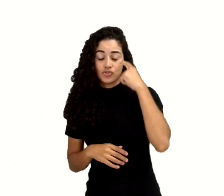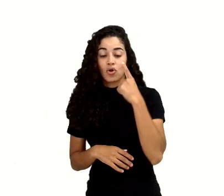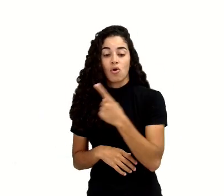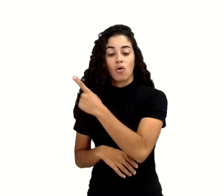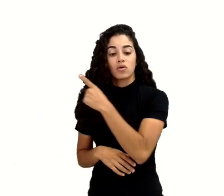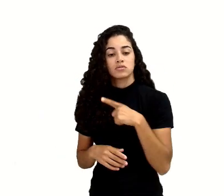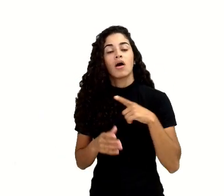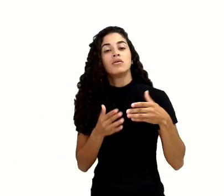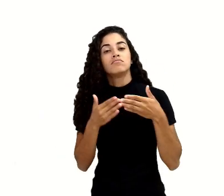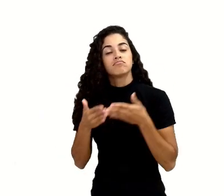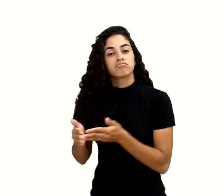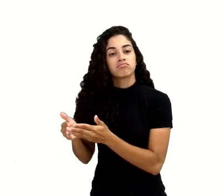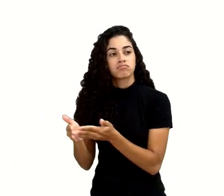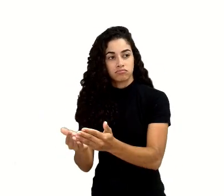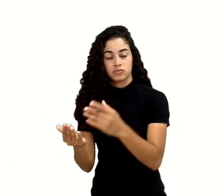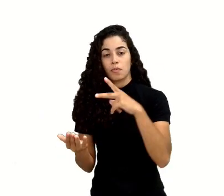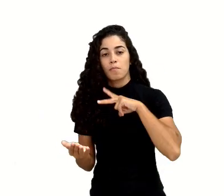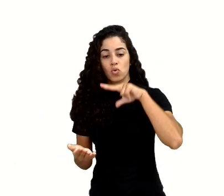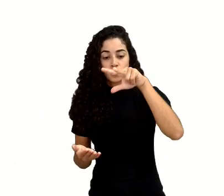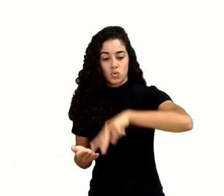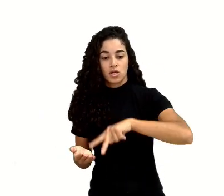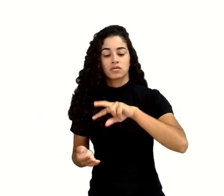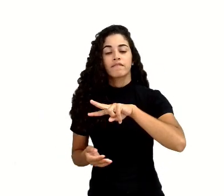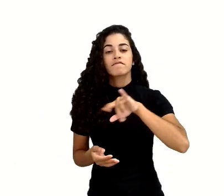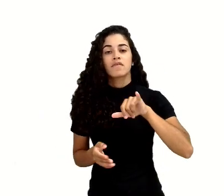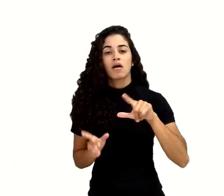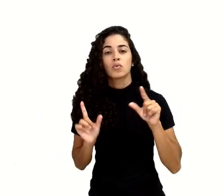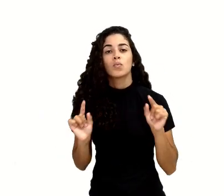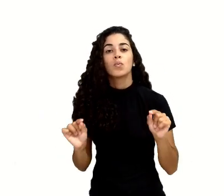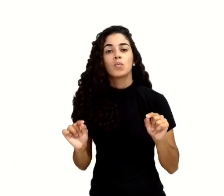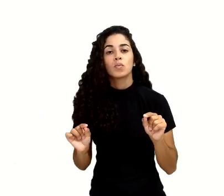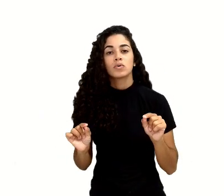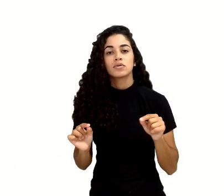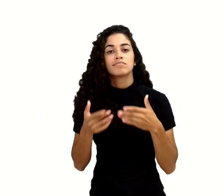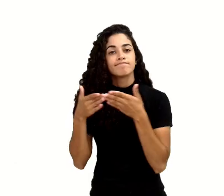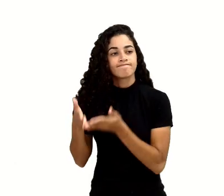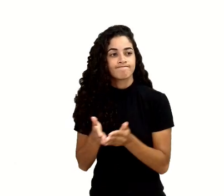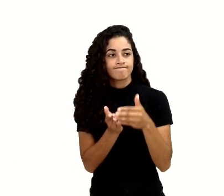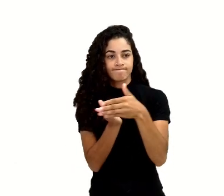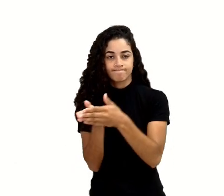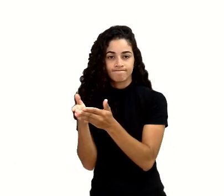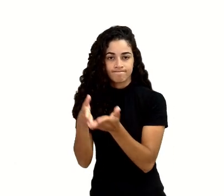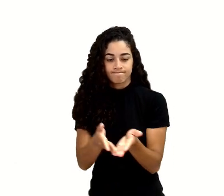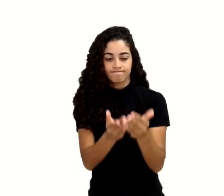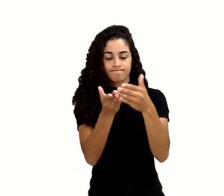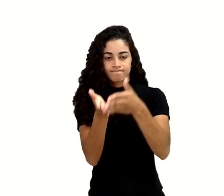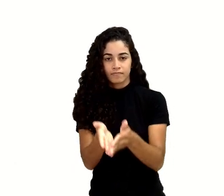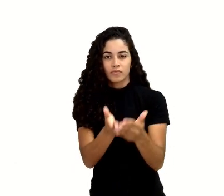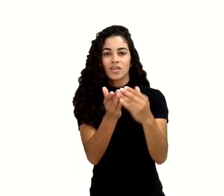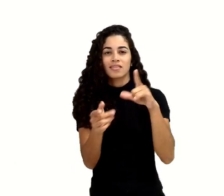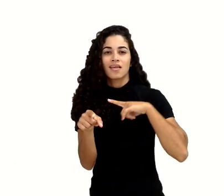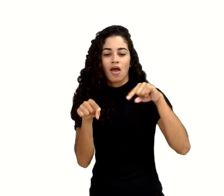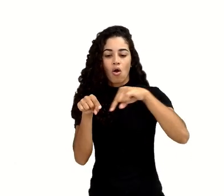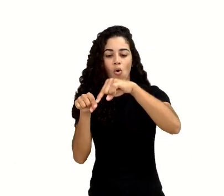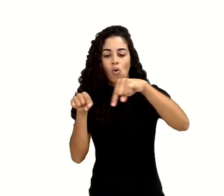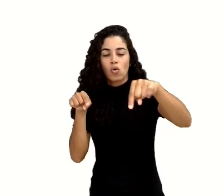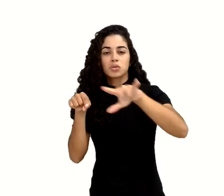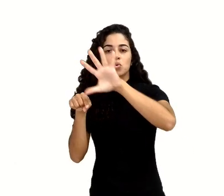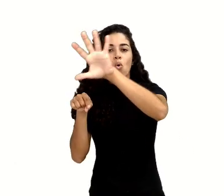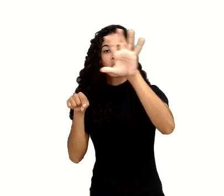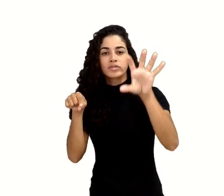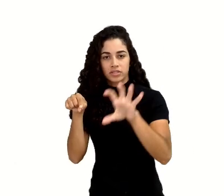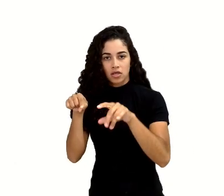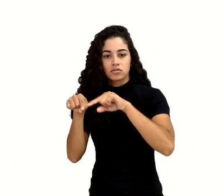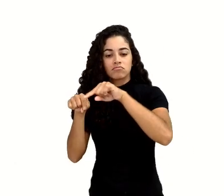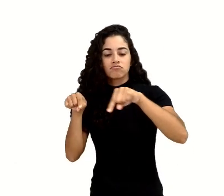as embarcações portuguesas elas vão navegando seguindo a rota do continente num processo